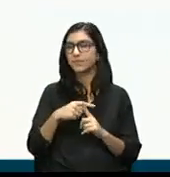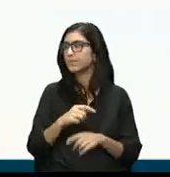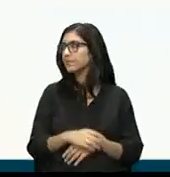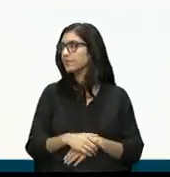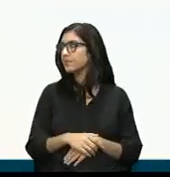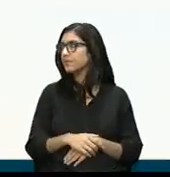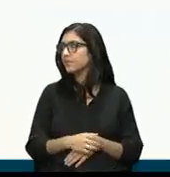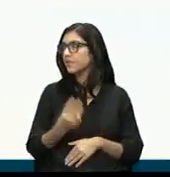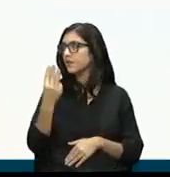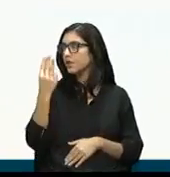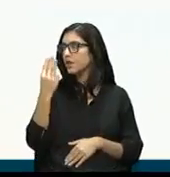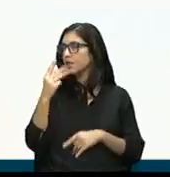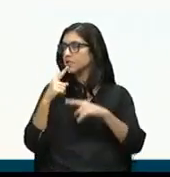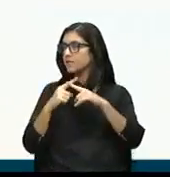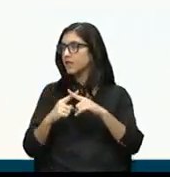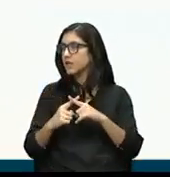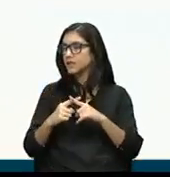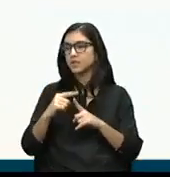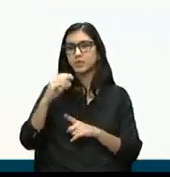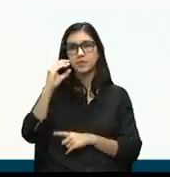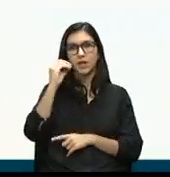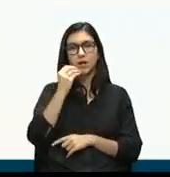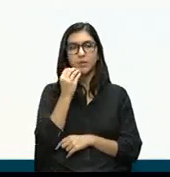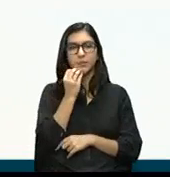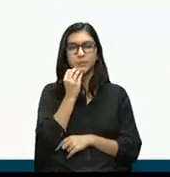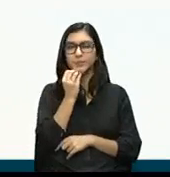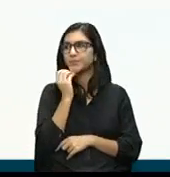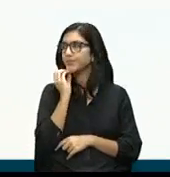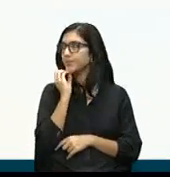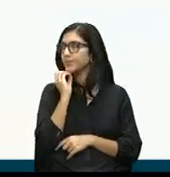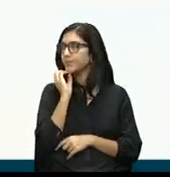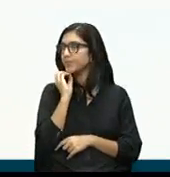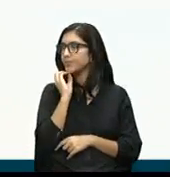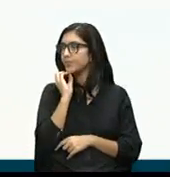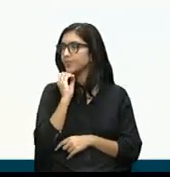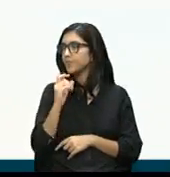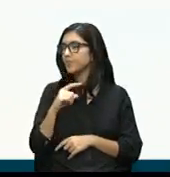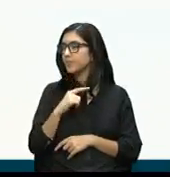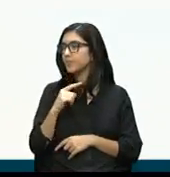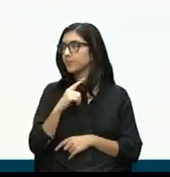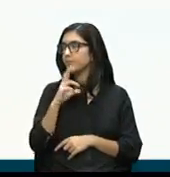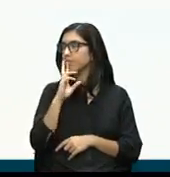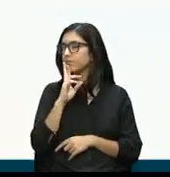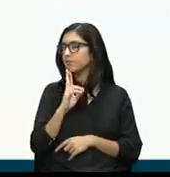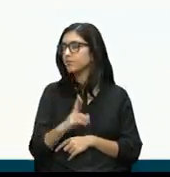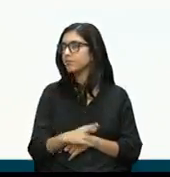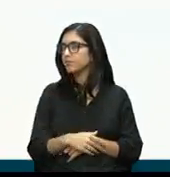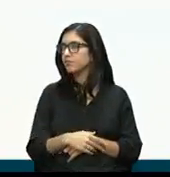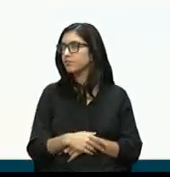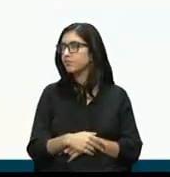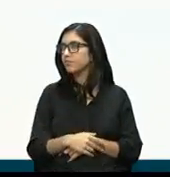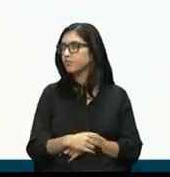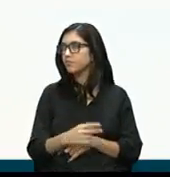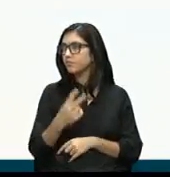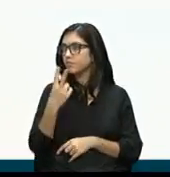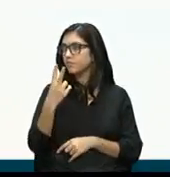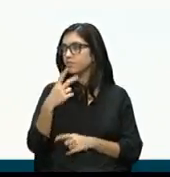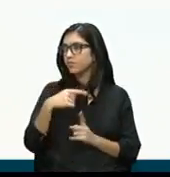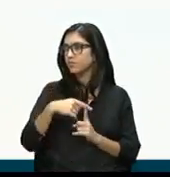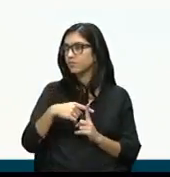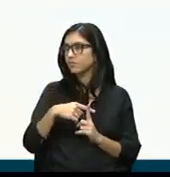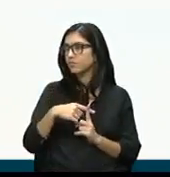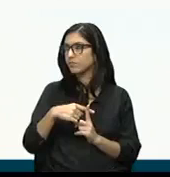mais 3 vezes o 0. E eu vou resolver. Então, 2